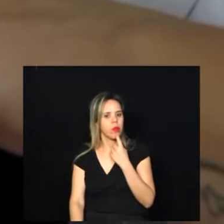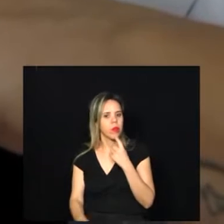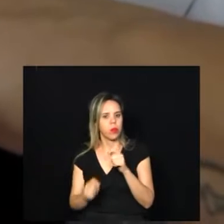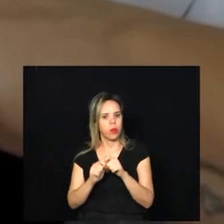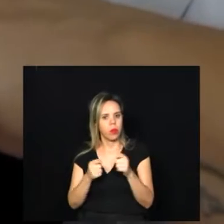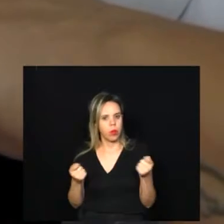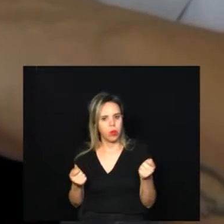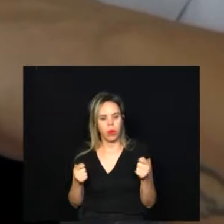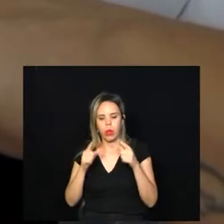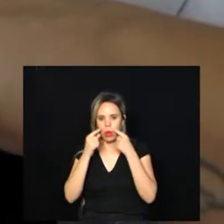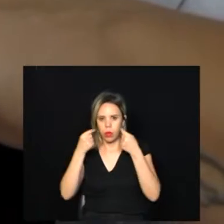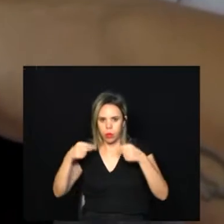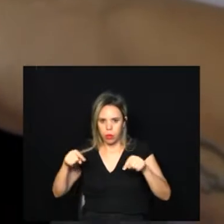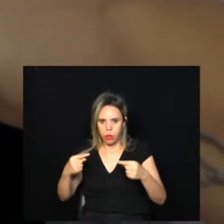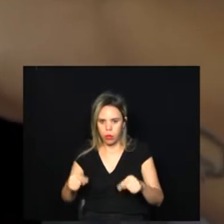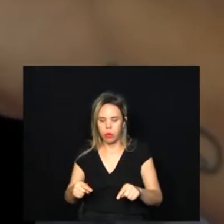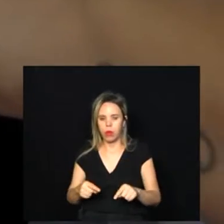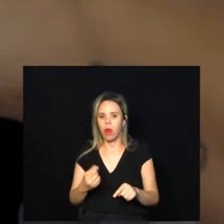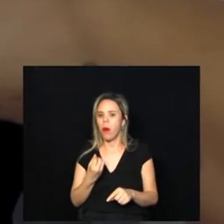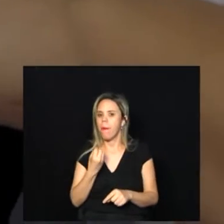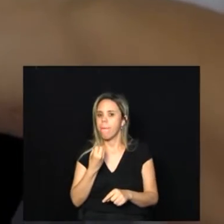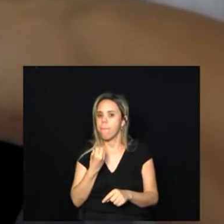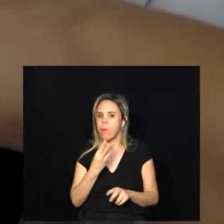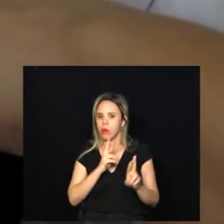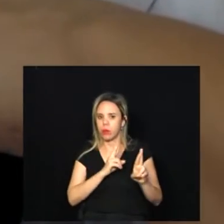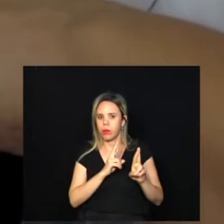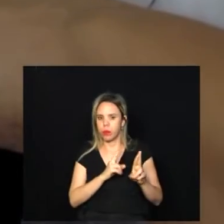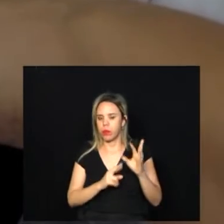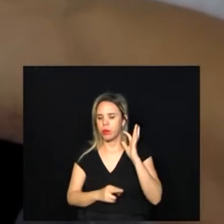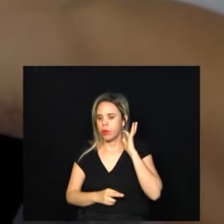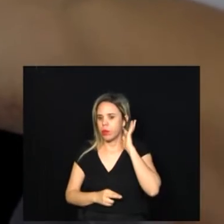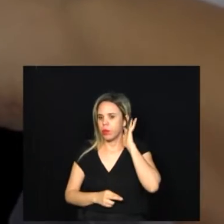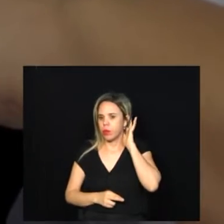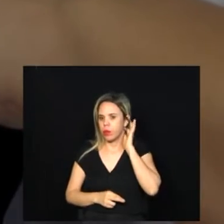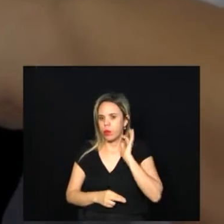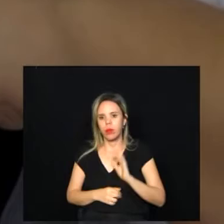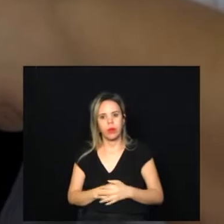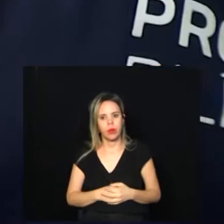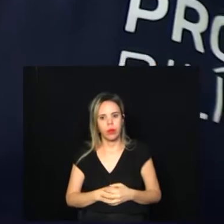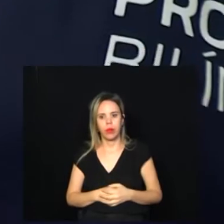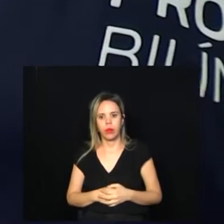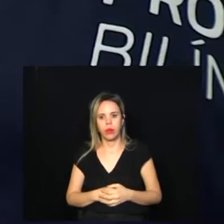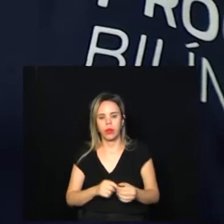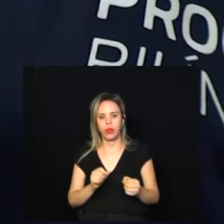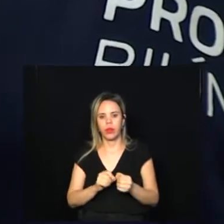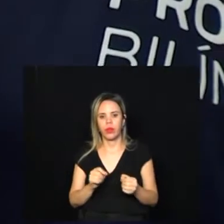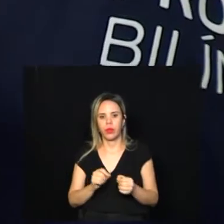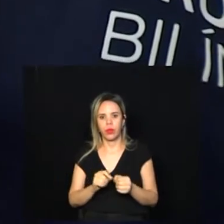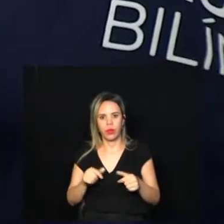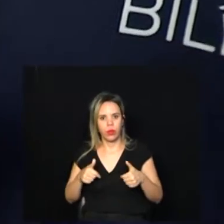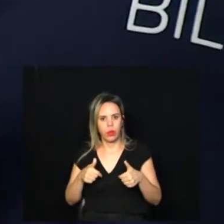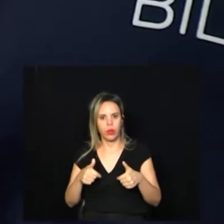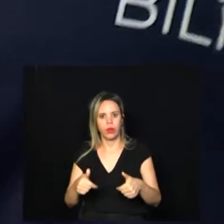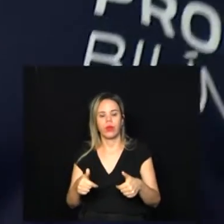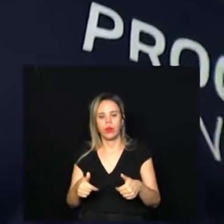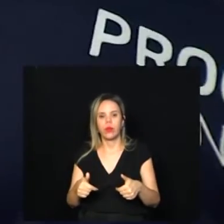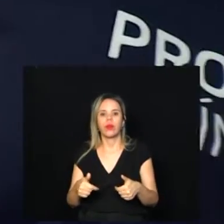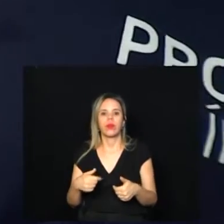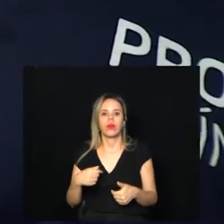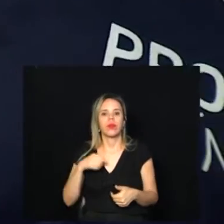Grande, Carlos Gomes. Boa Esperança. Então, Boa Esperança. Nesses são feitas ações